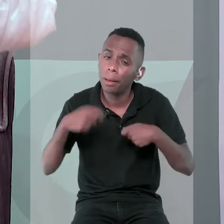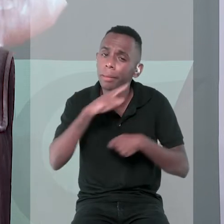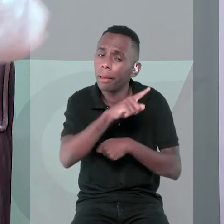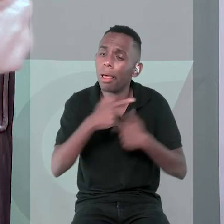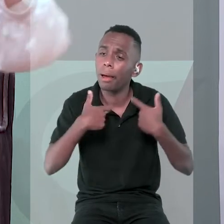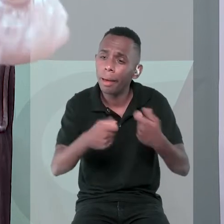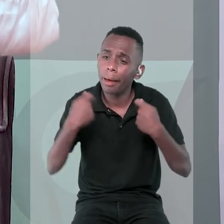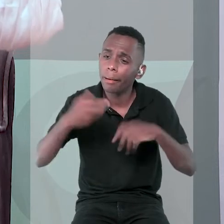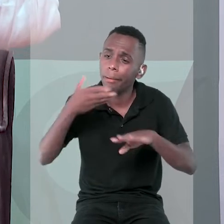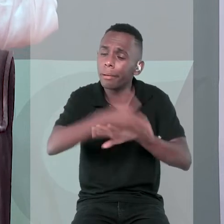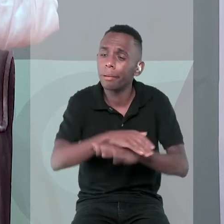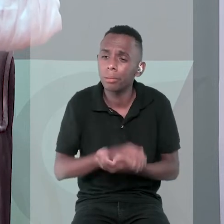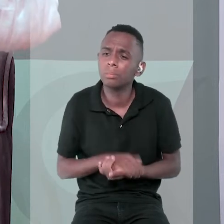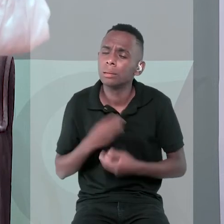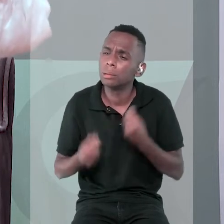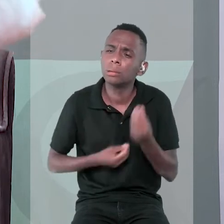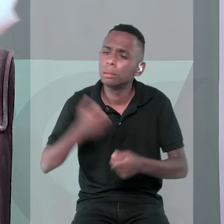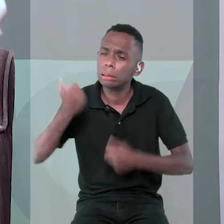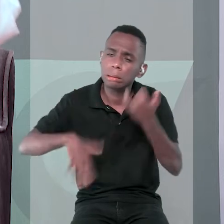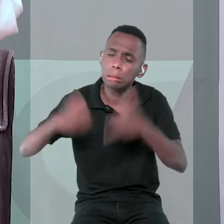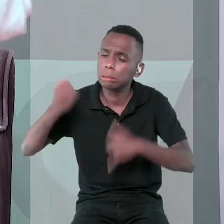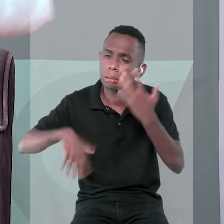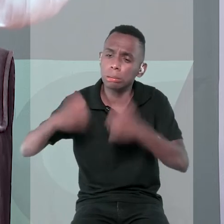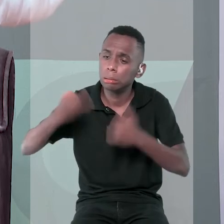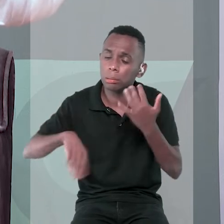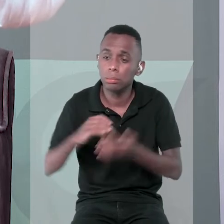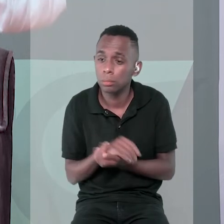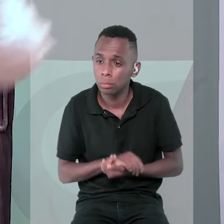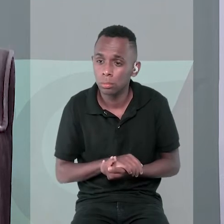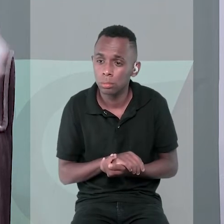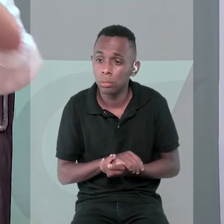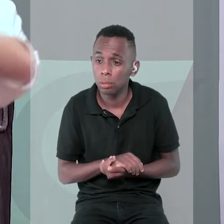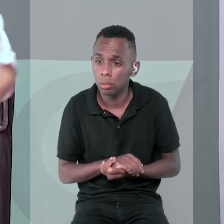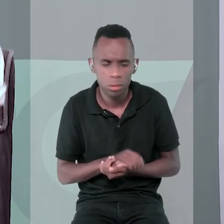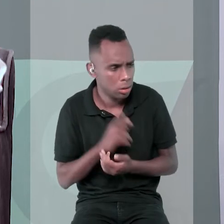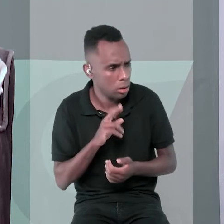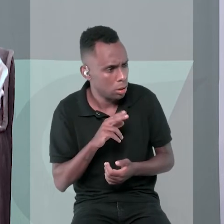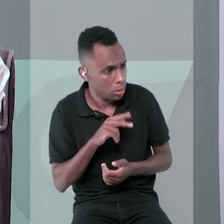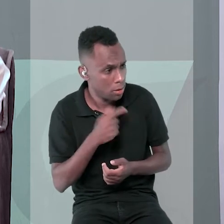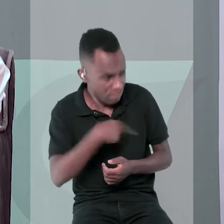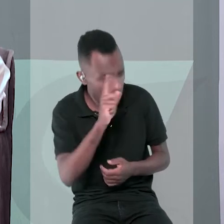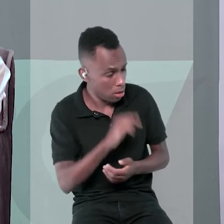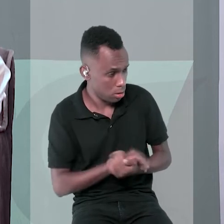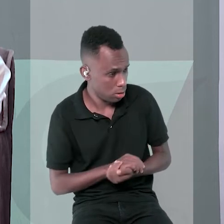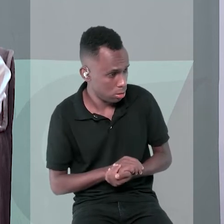A minha irmã, né? E tal, e aconteceu. E tal. Ela falou assim, vai,